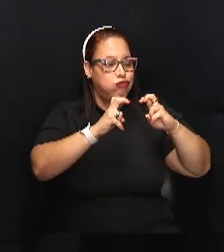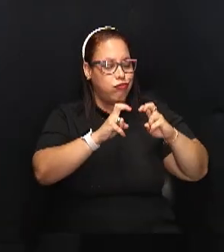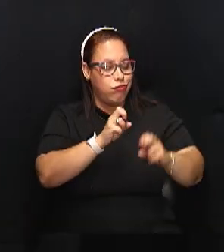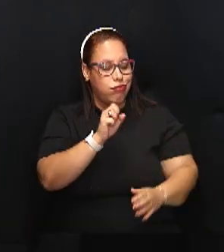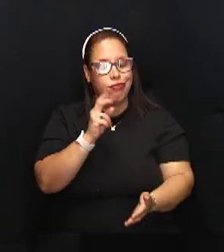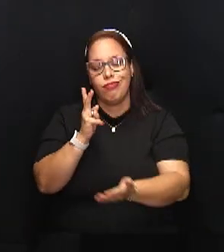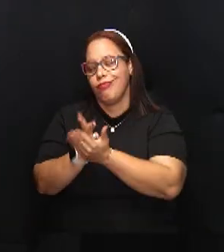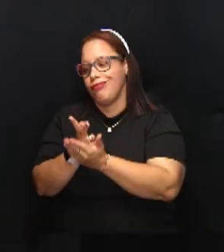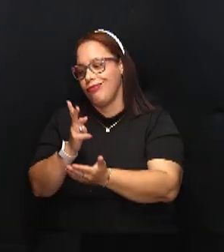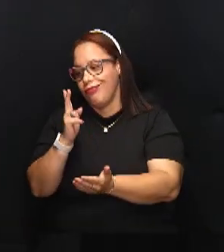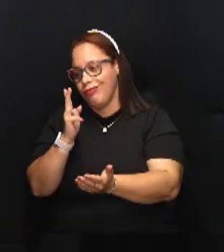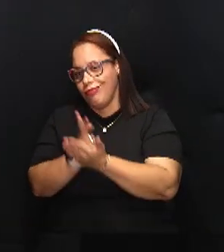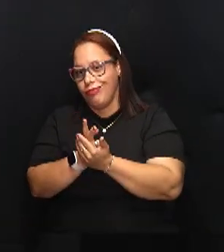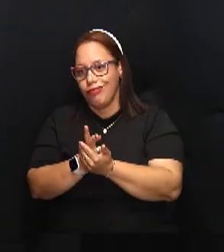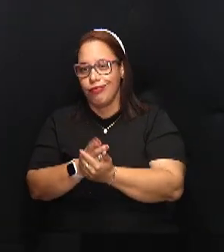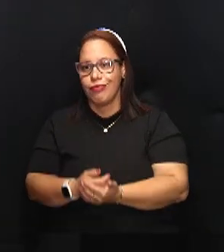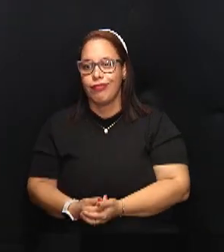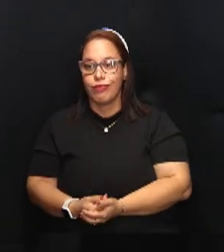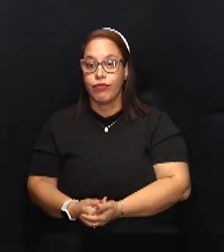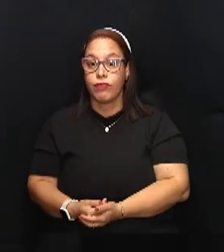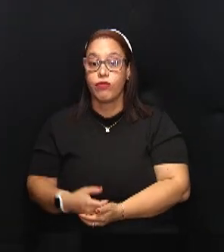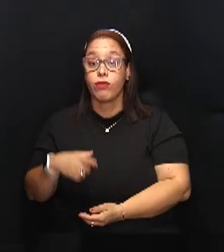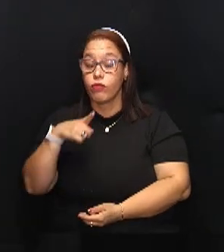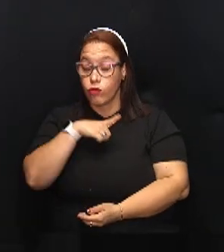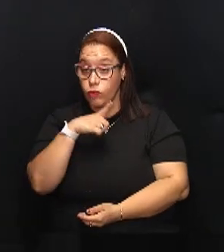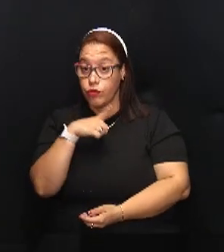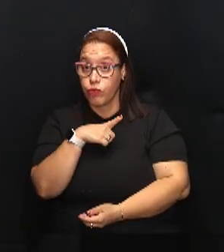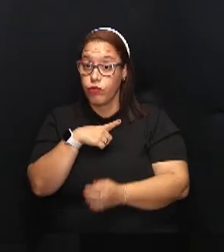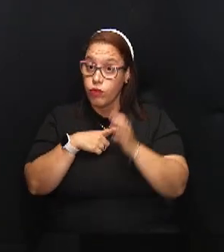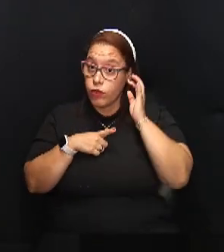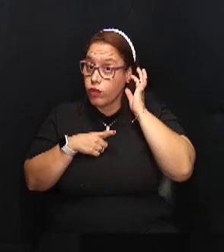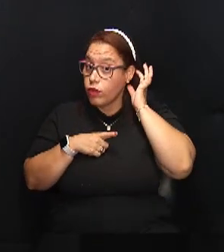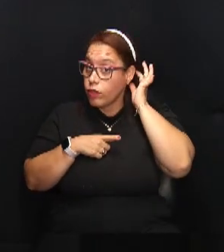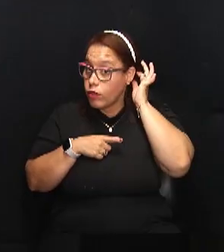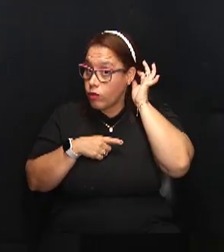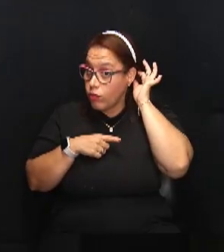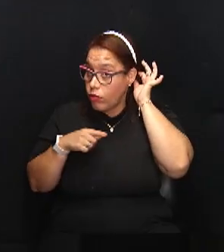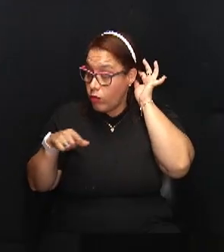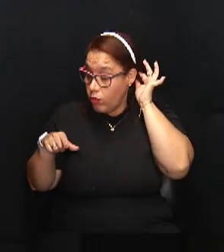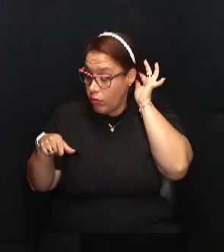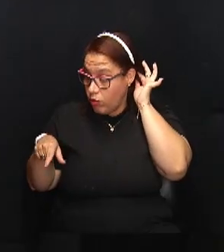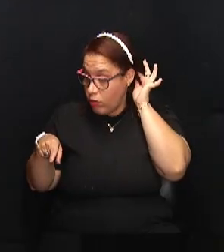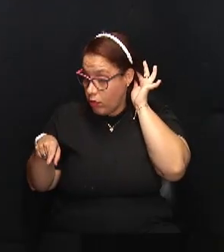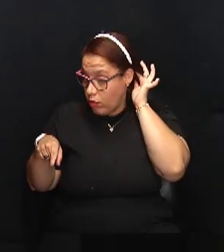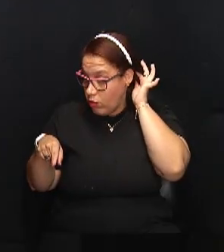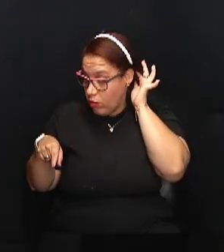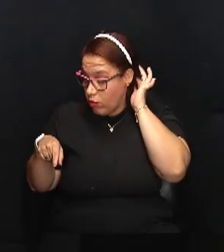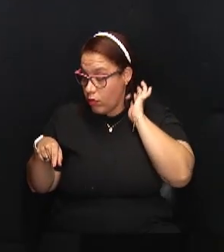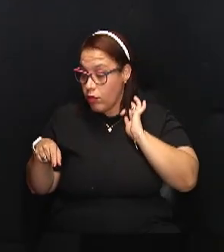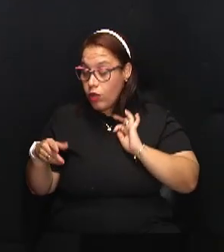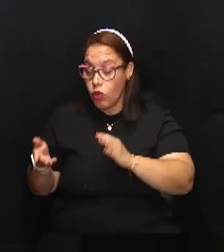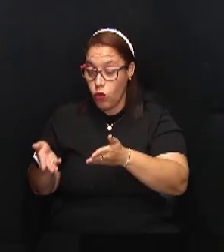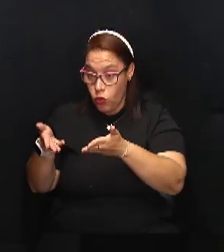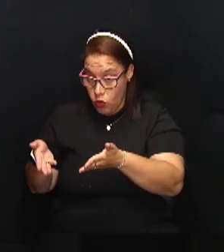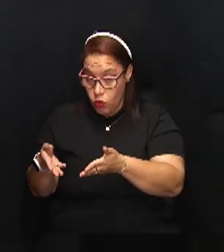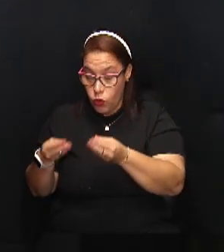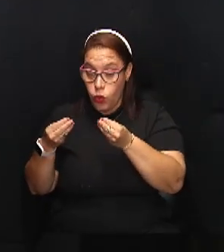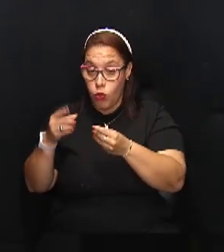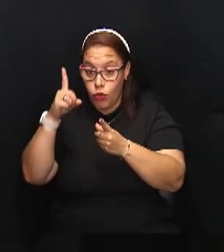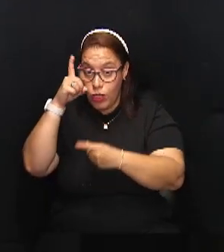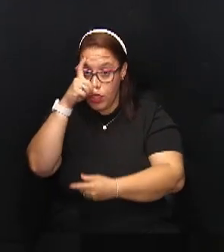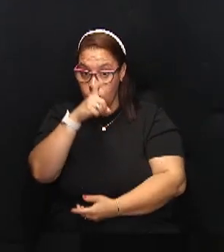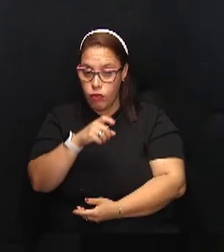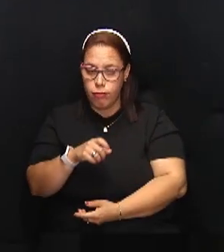Sempre, exatamente. Então, muitas vezes eu falo, nós temos aqui algo que nos foi colocado como